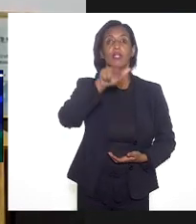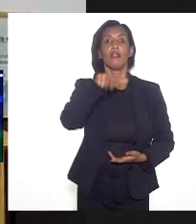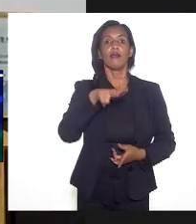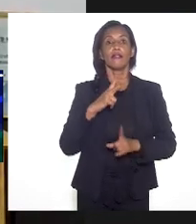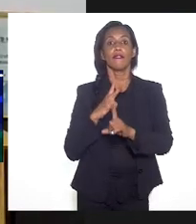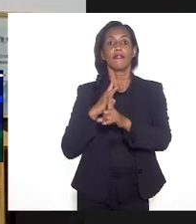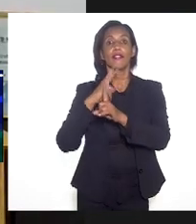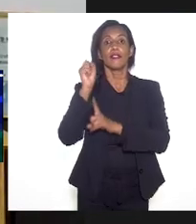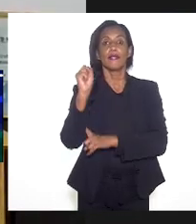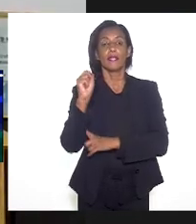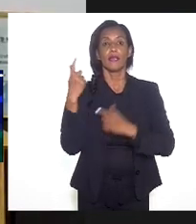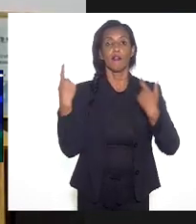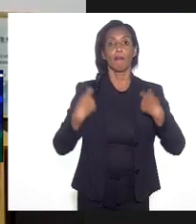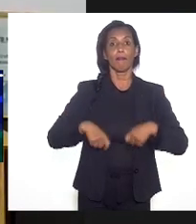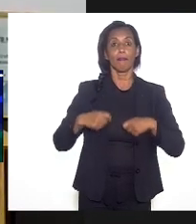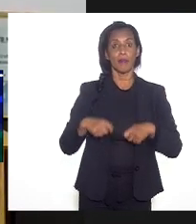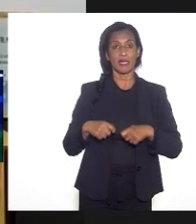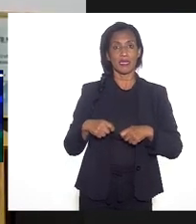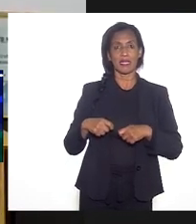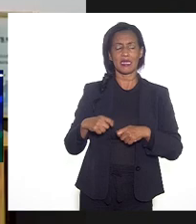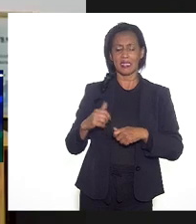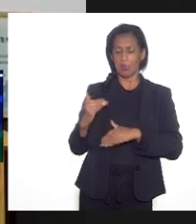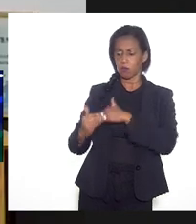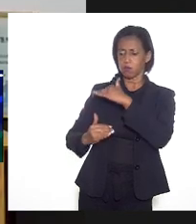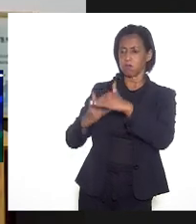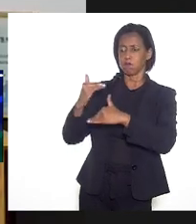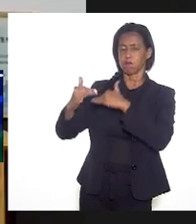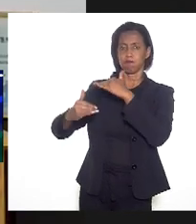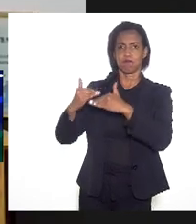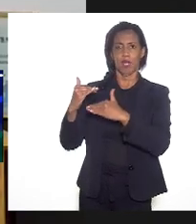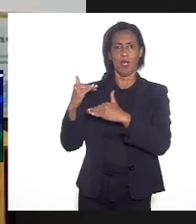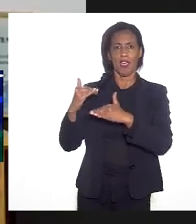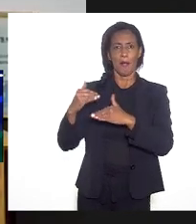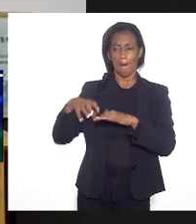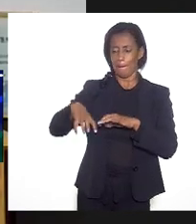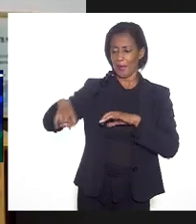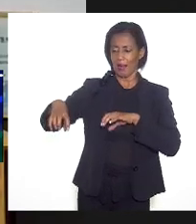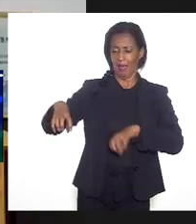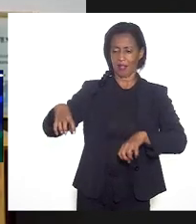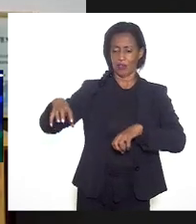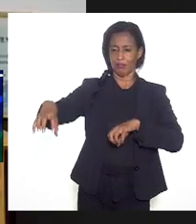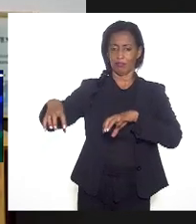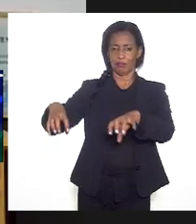vencer, precisa construir sua vida sobre 4 pilares.